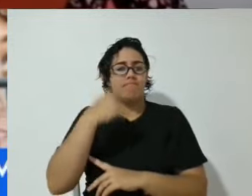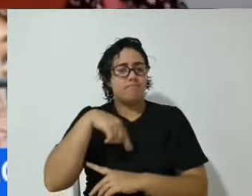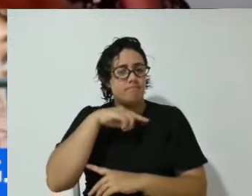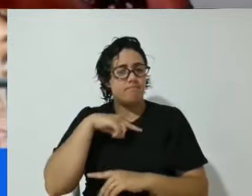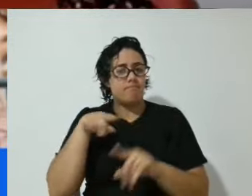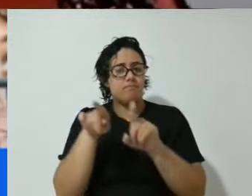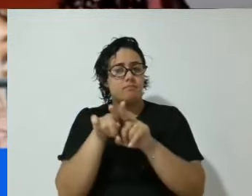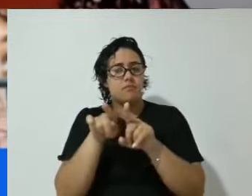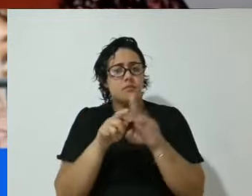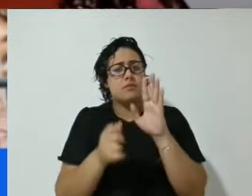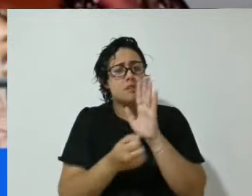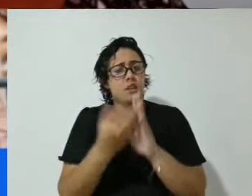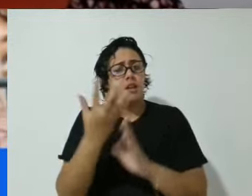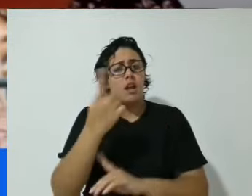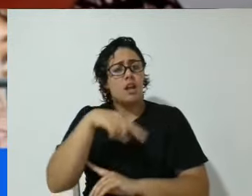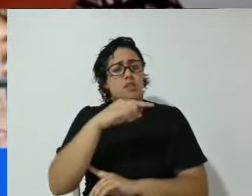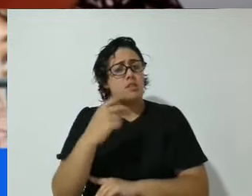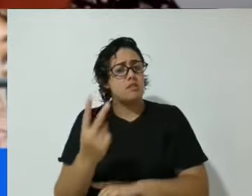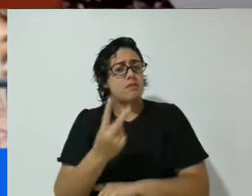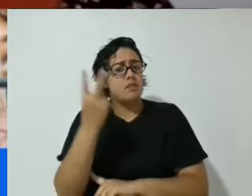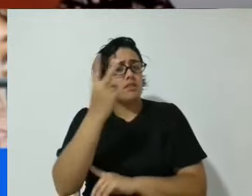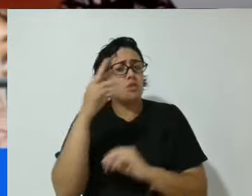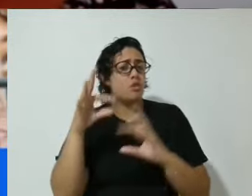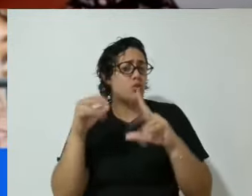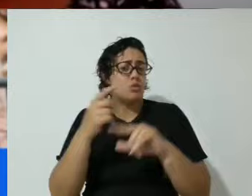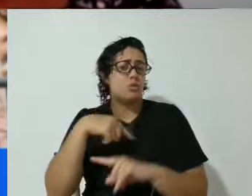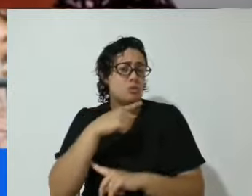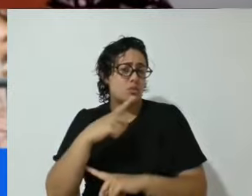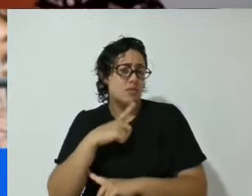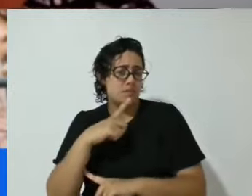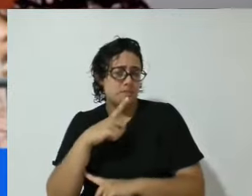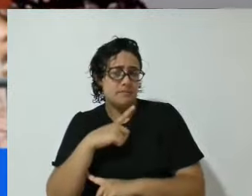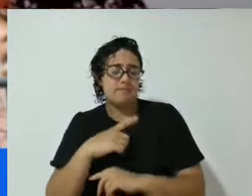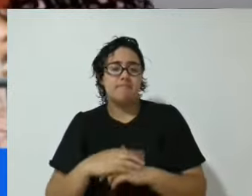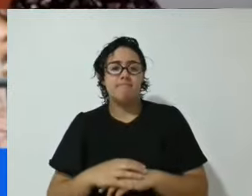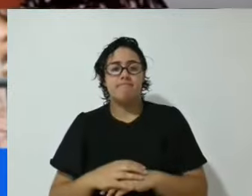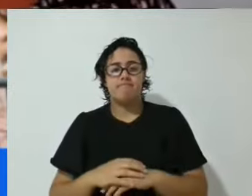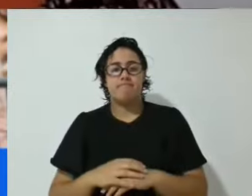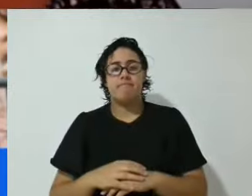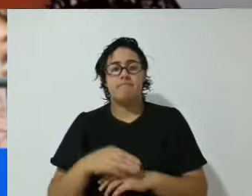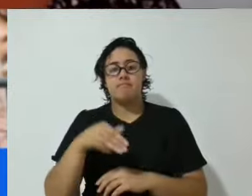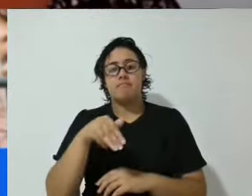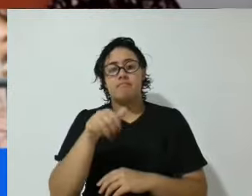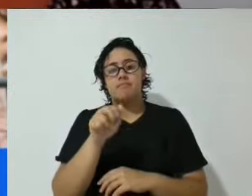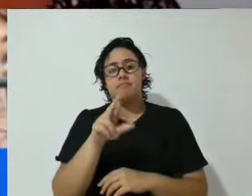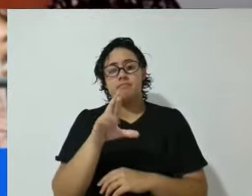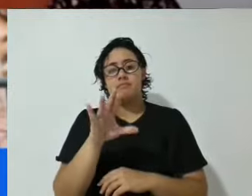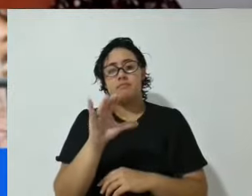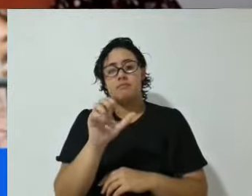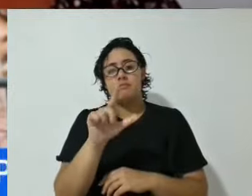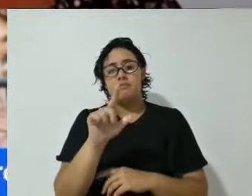também valorizar aquilo tudo que nós temos, né? Marcela, me fala